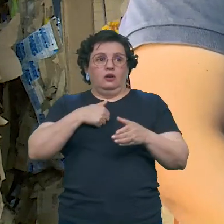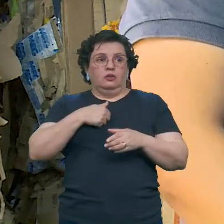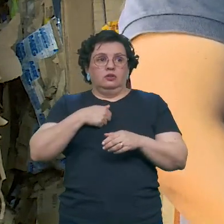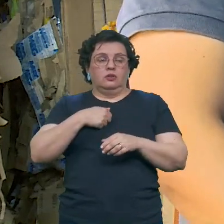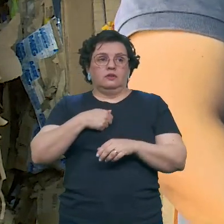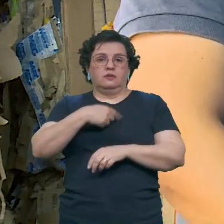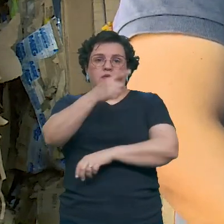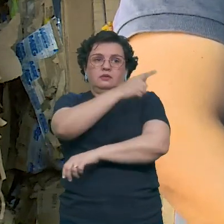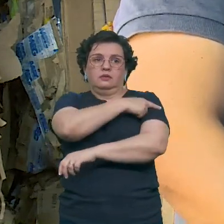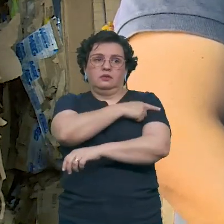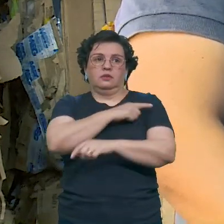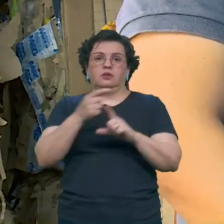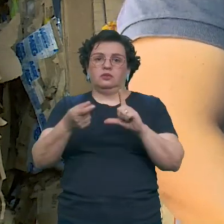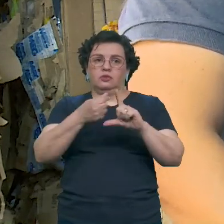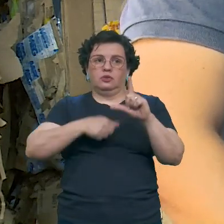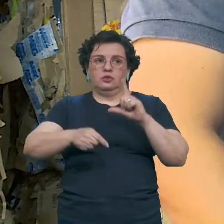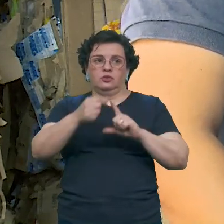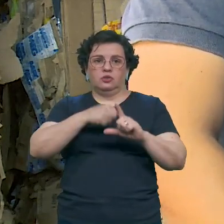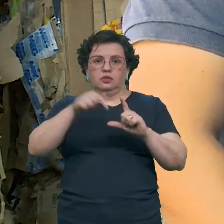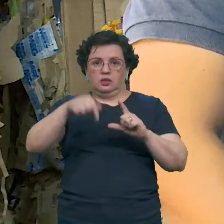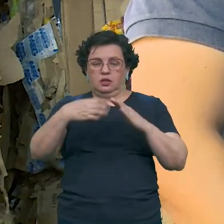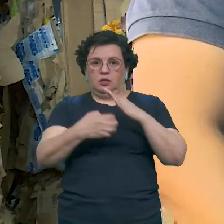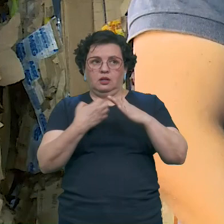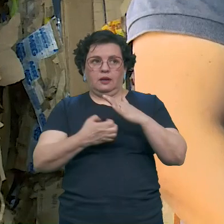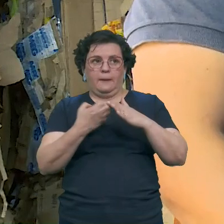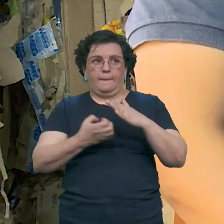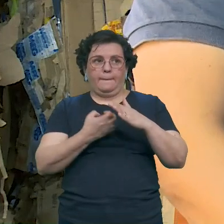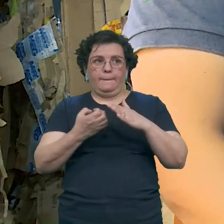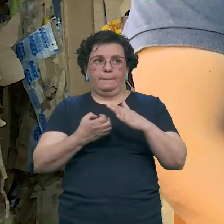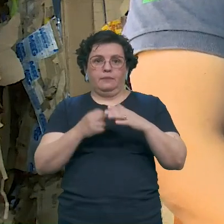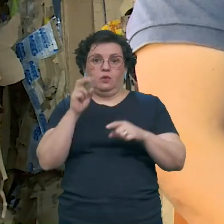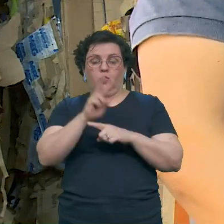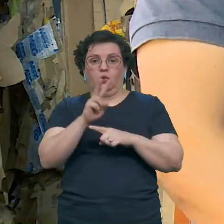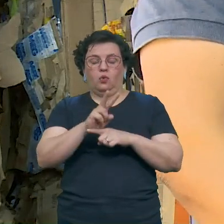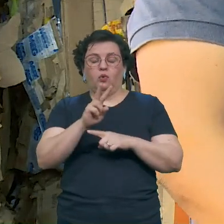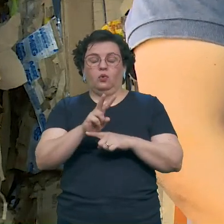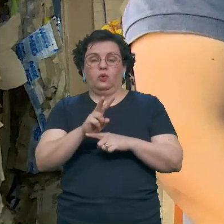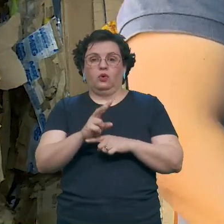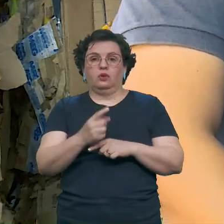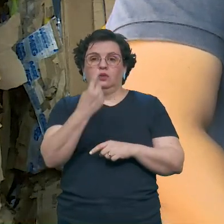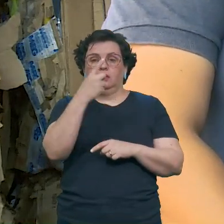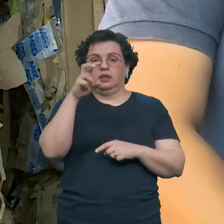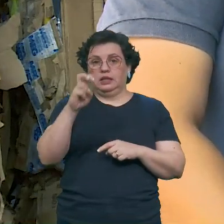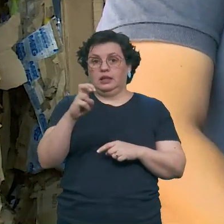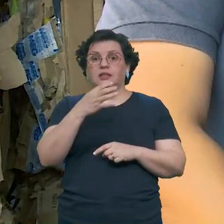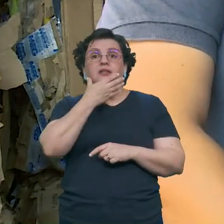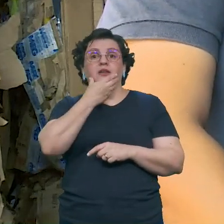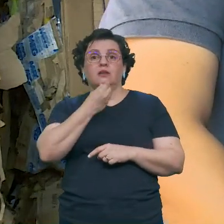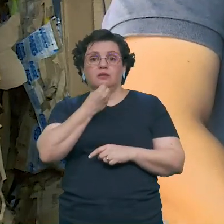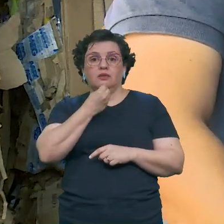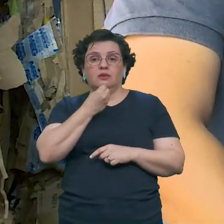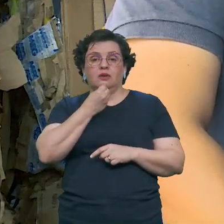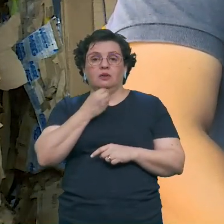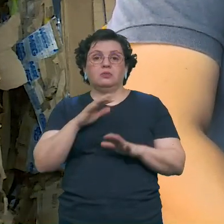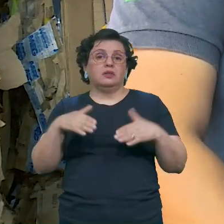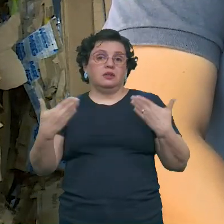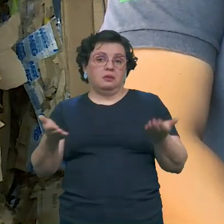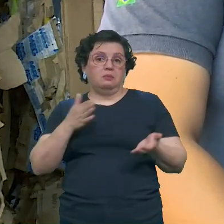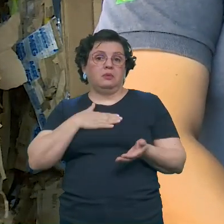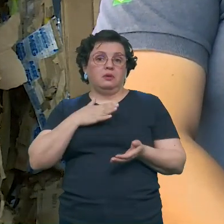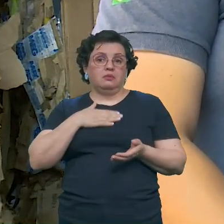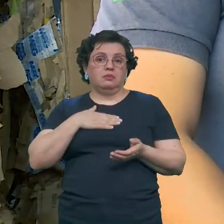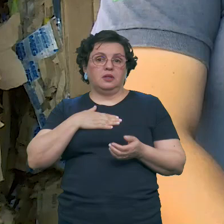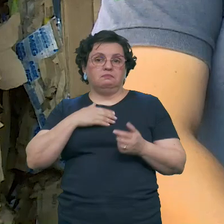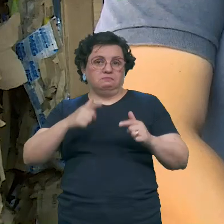na empresa e coordeno 13, totalizando 15 homens, né? Então, para mim foi um desafio